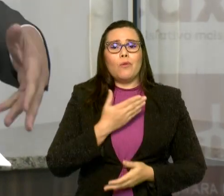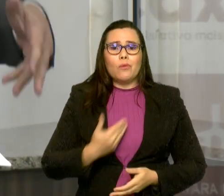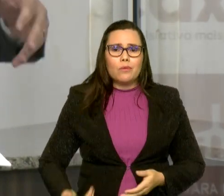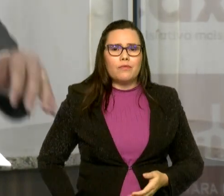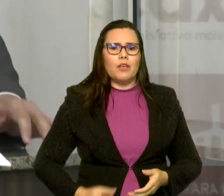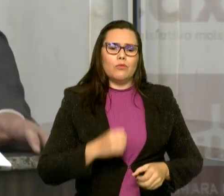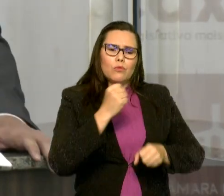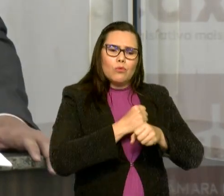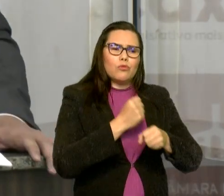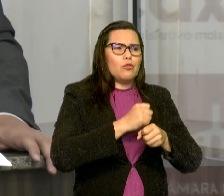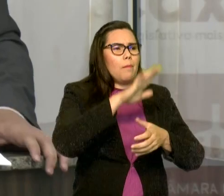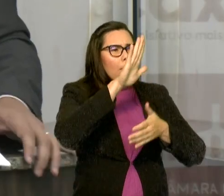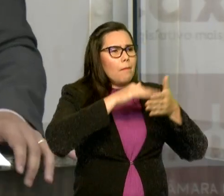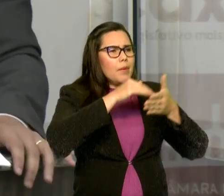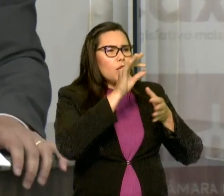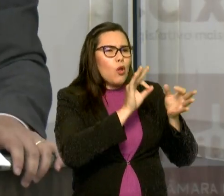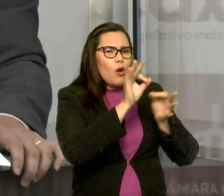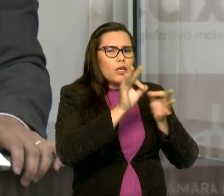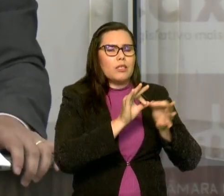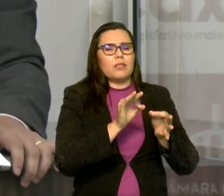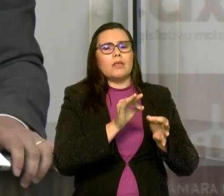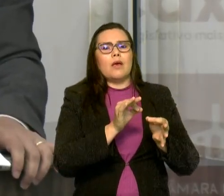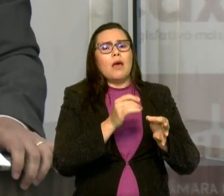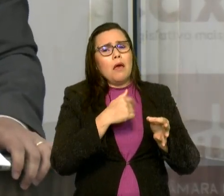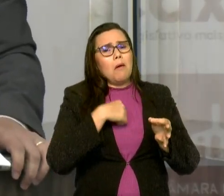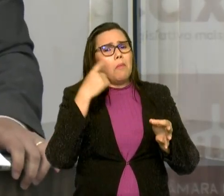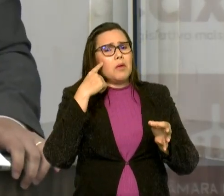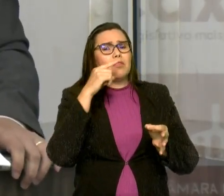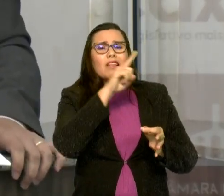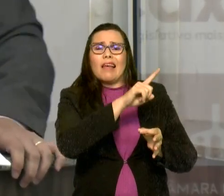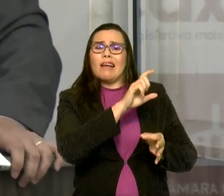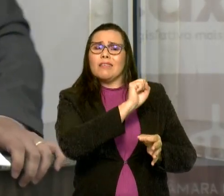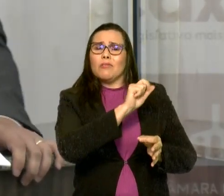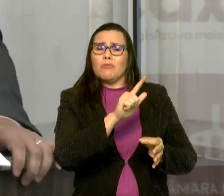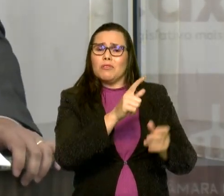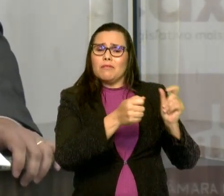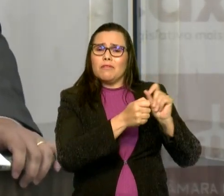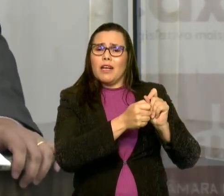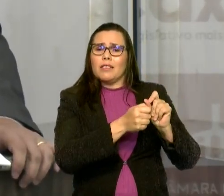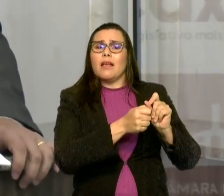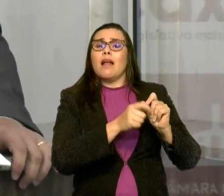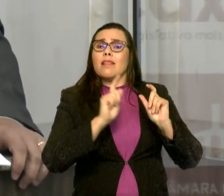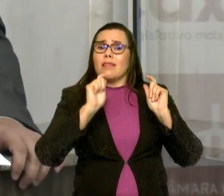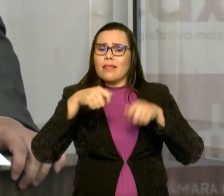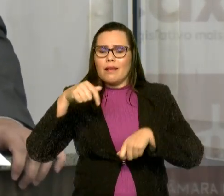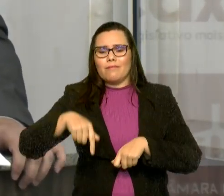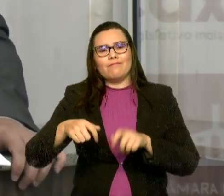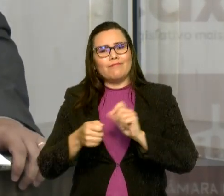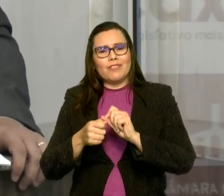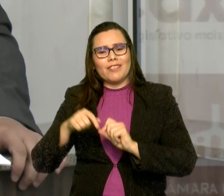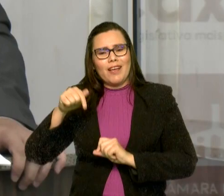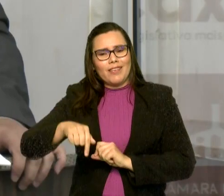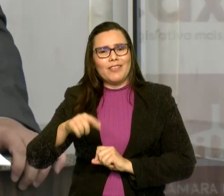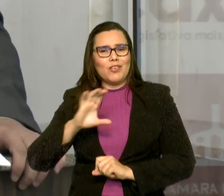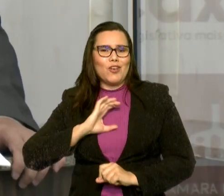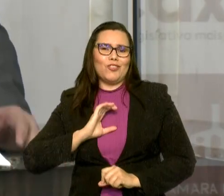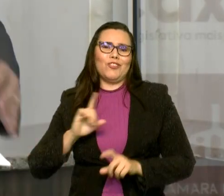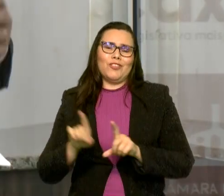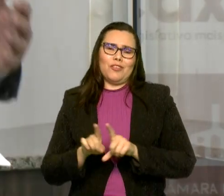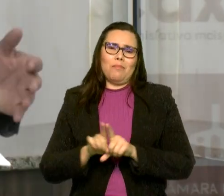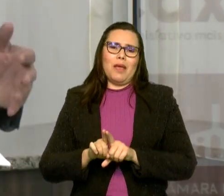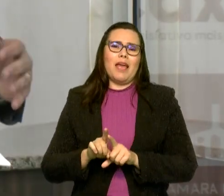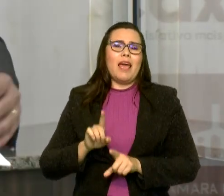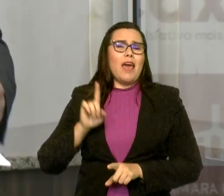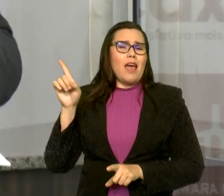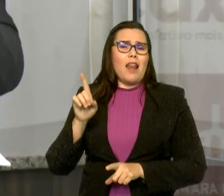mas que também faça isso em Caxias e de forma inaugural faça esse registro, essa reforma do prédio da Academia Caxiense de